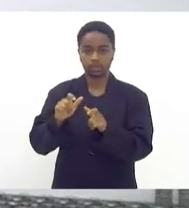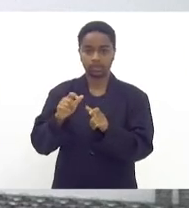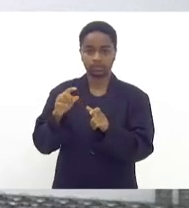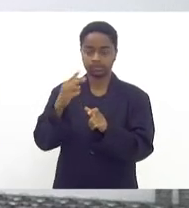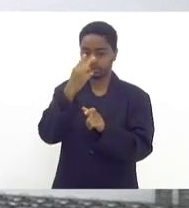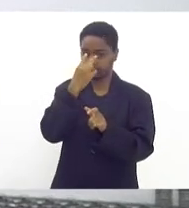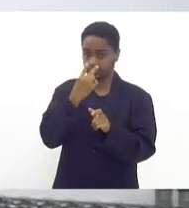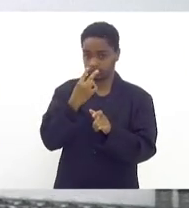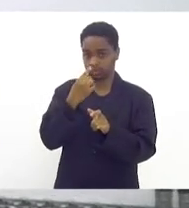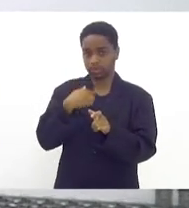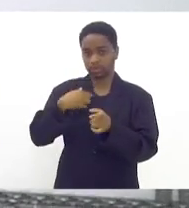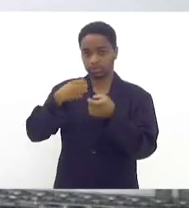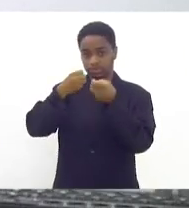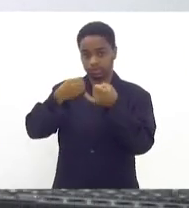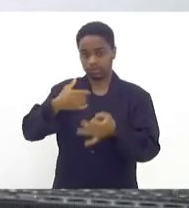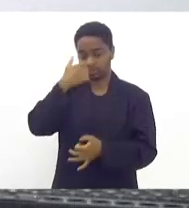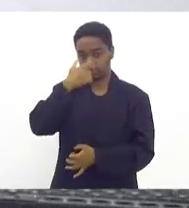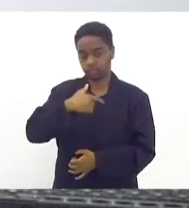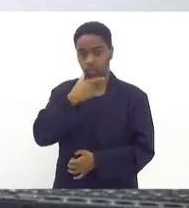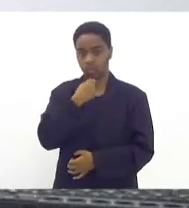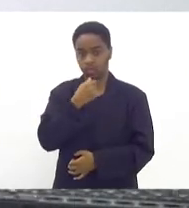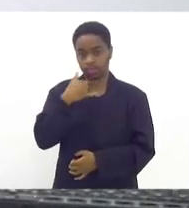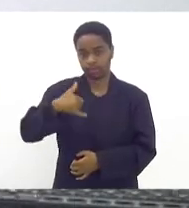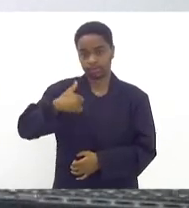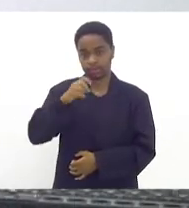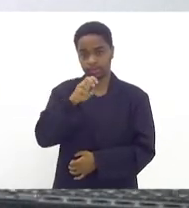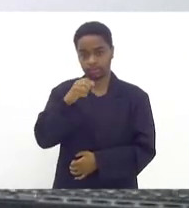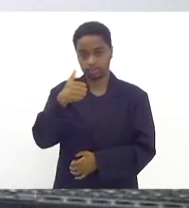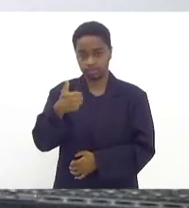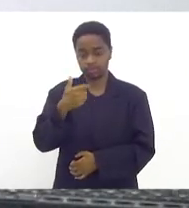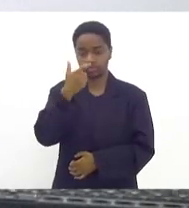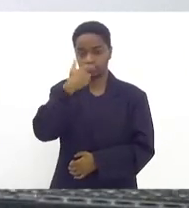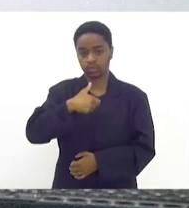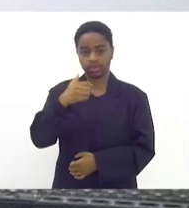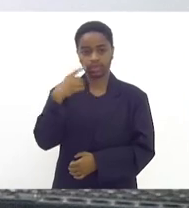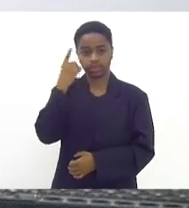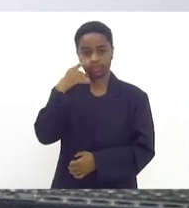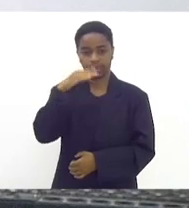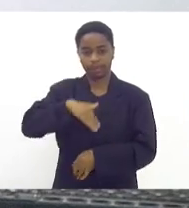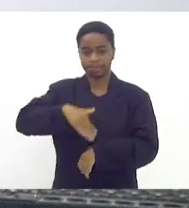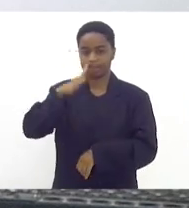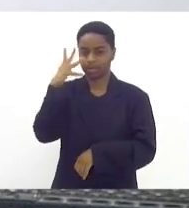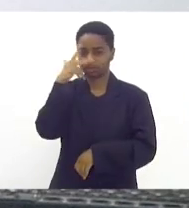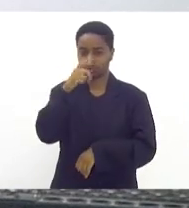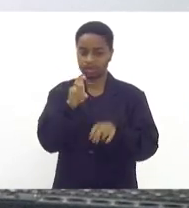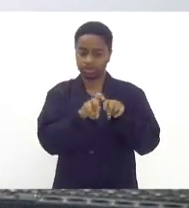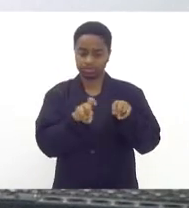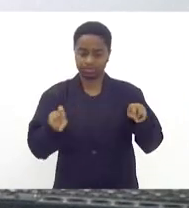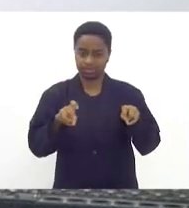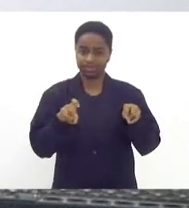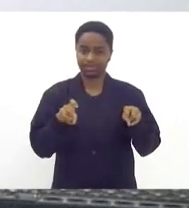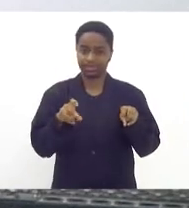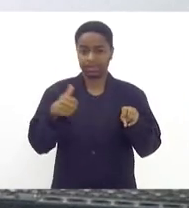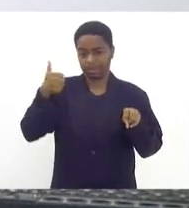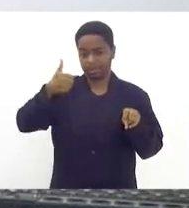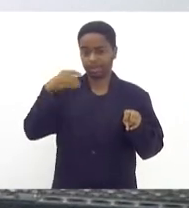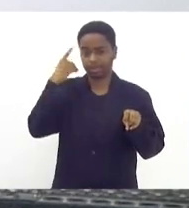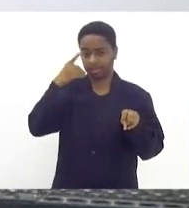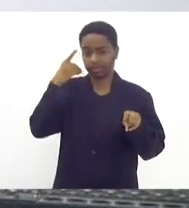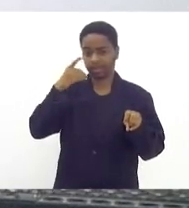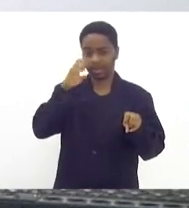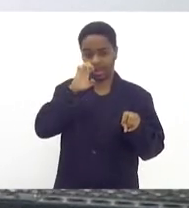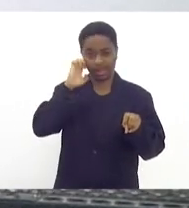eu sou homem 51 anos sou o deputado mais bonito da mesa depois deputada Élica é um